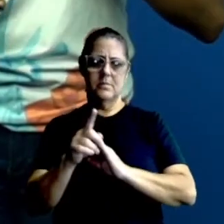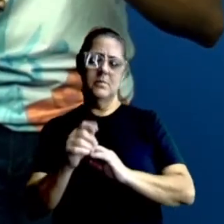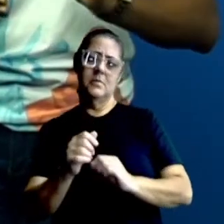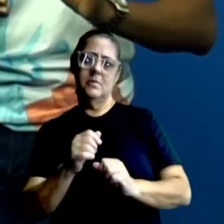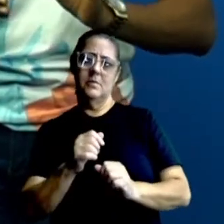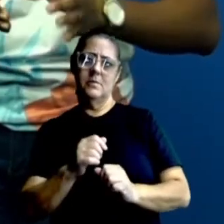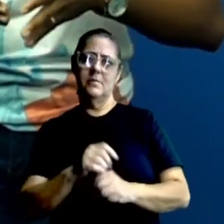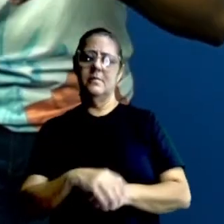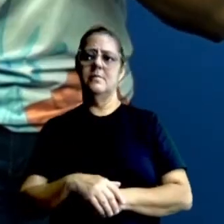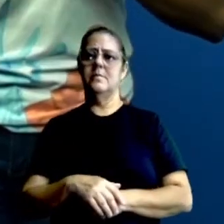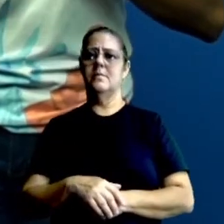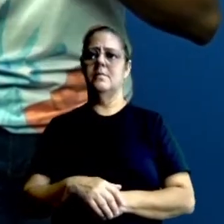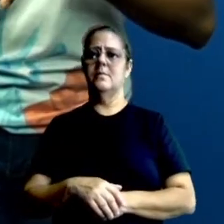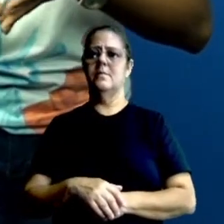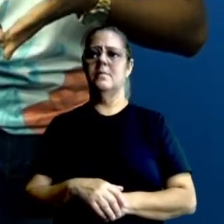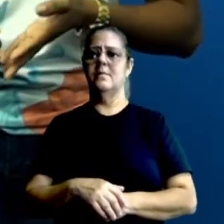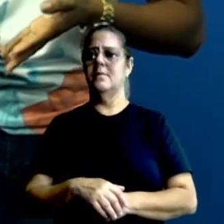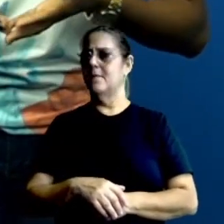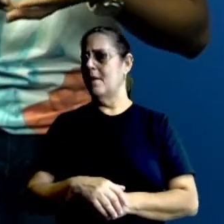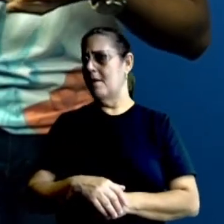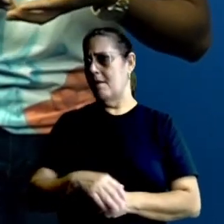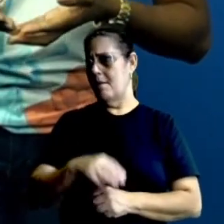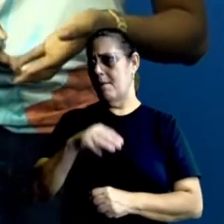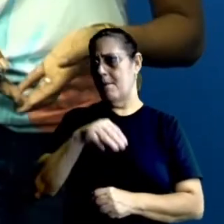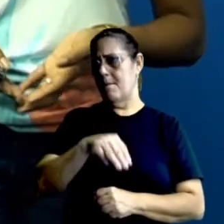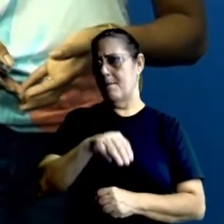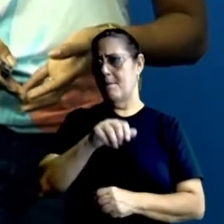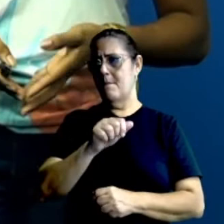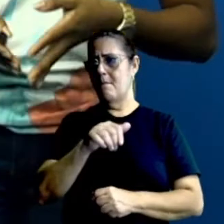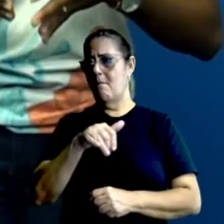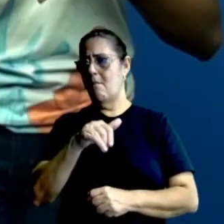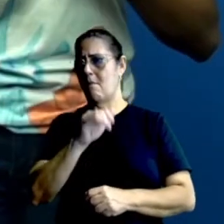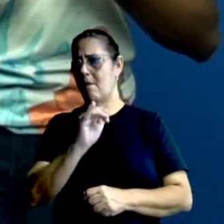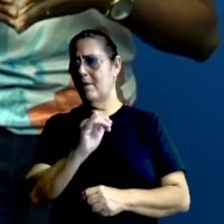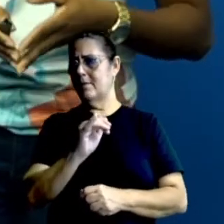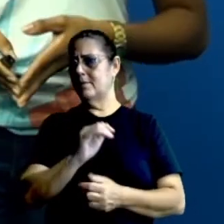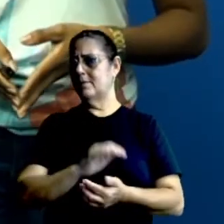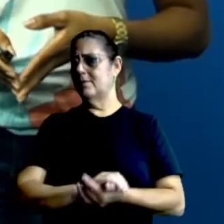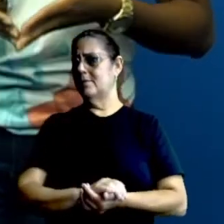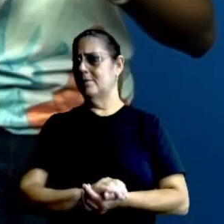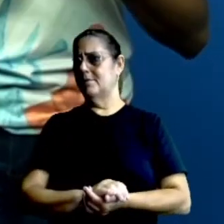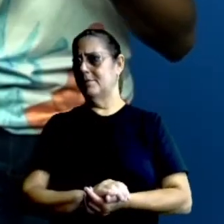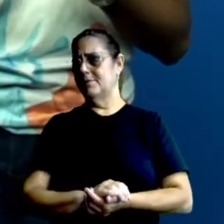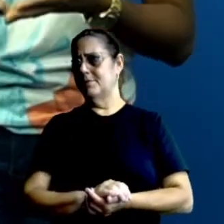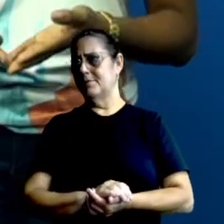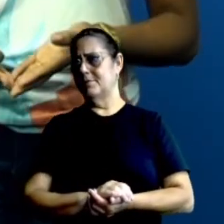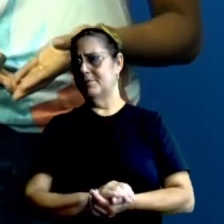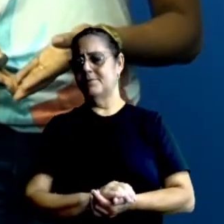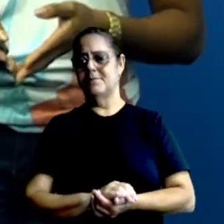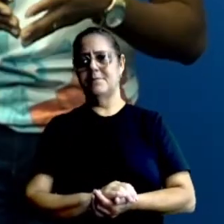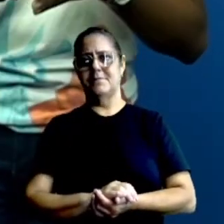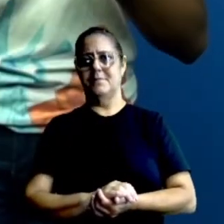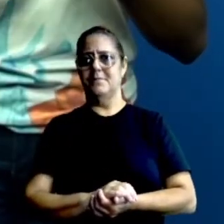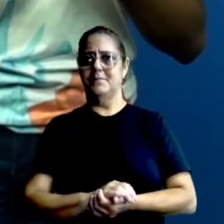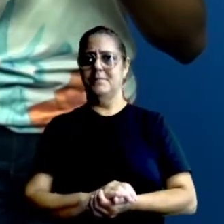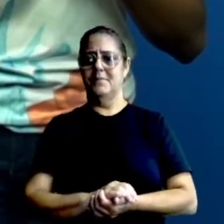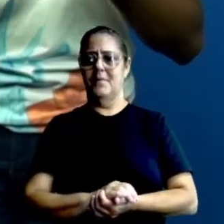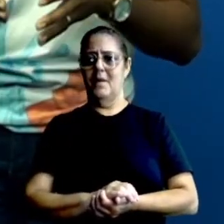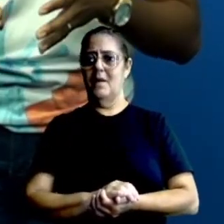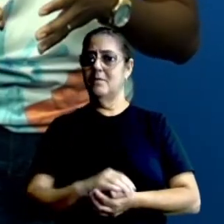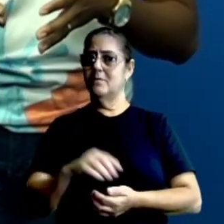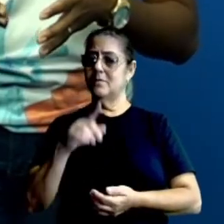faz em inglês que é assim ó making the board please make clean the body bling